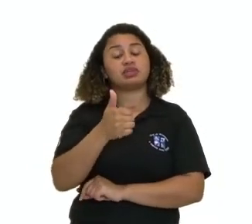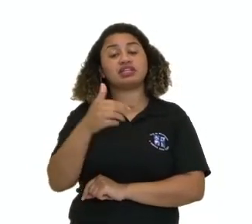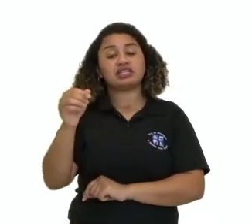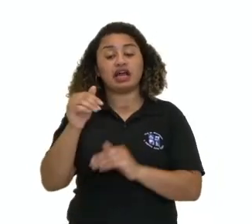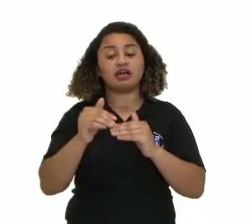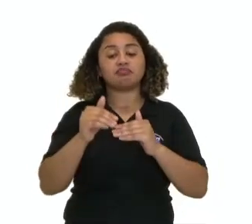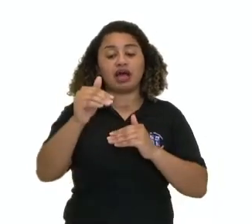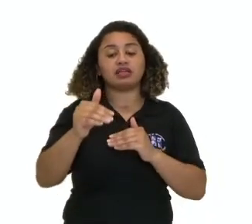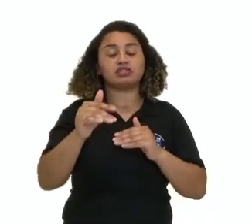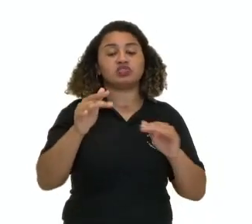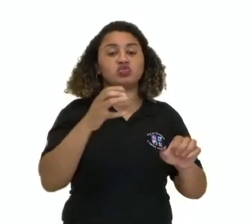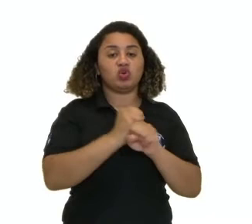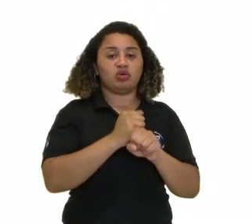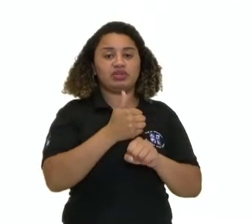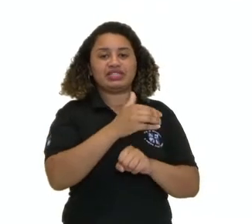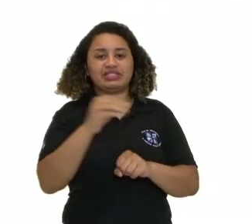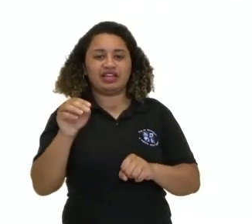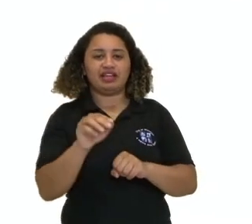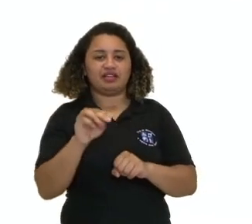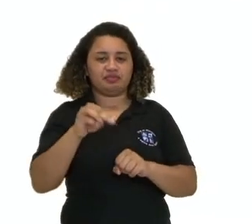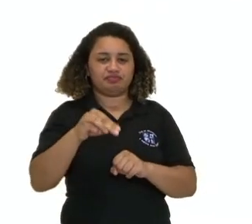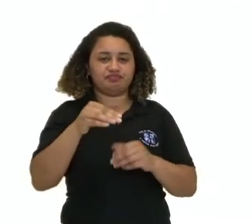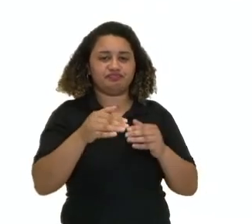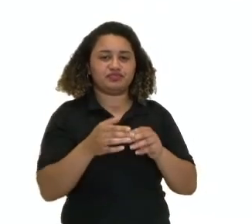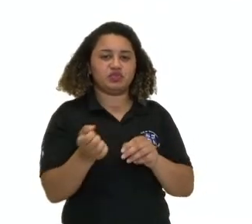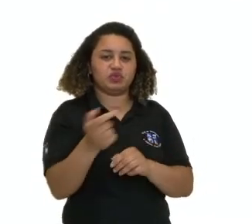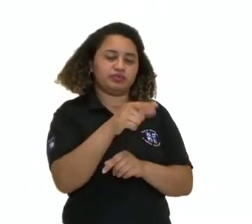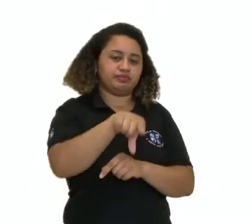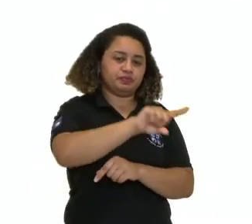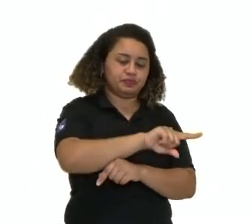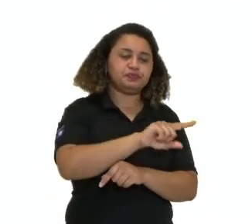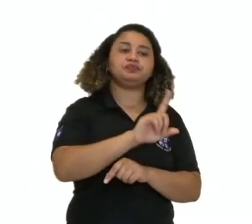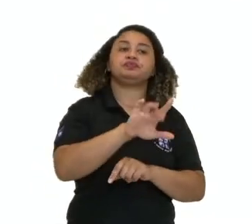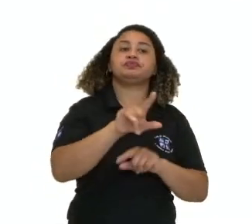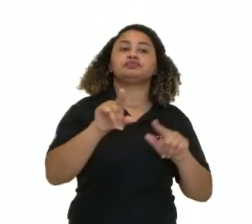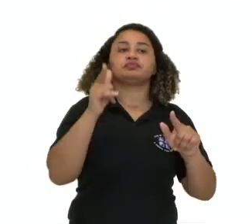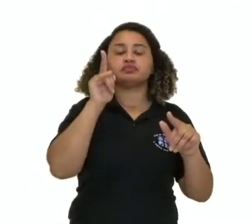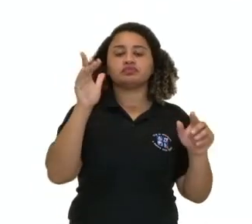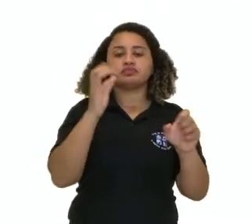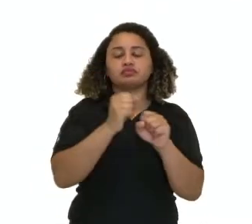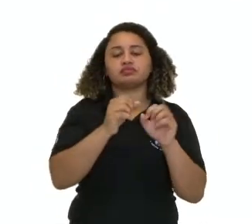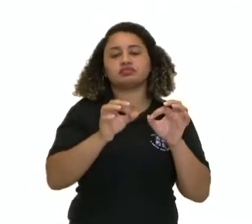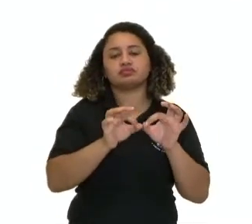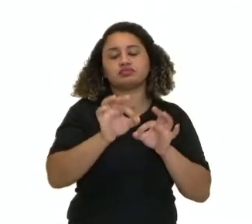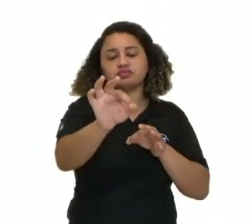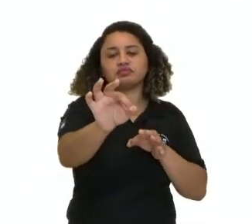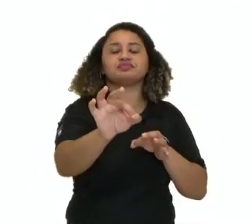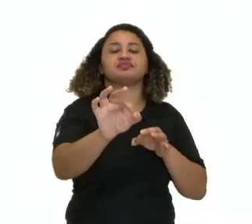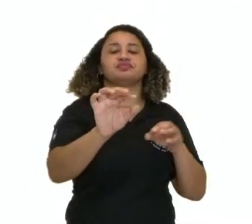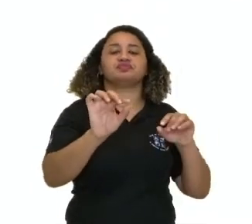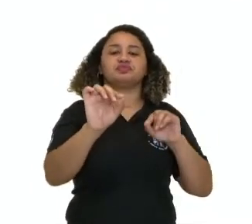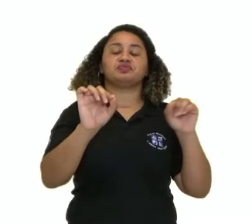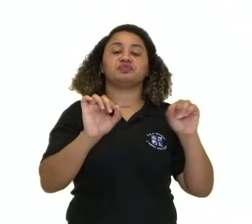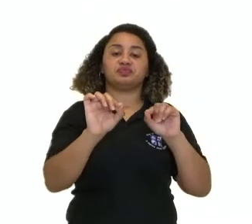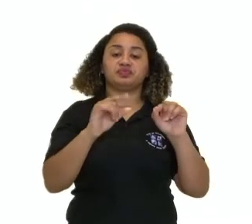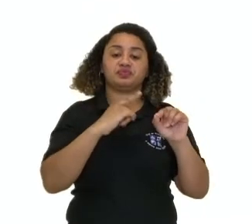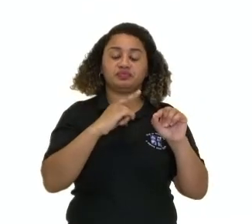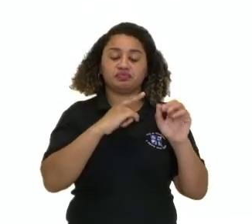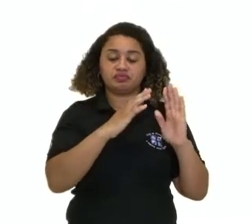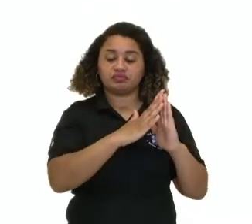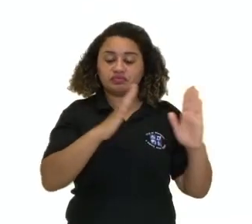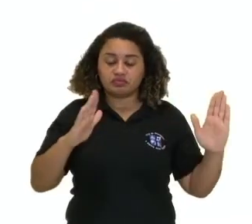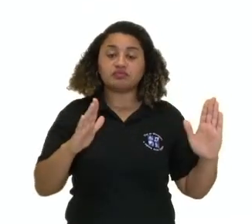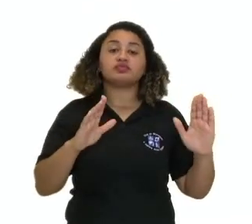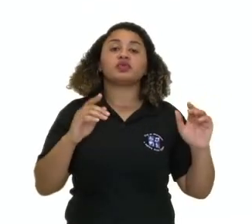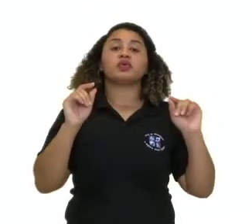a mais, né, que a anterior. E para calcular a distância total do percurso, nós precisamos, como